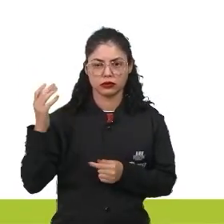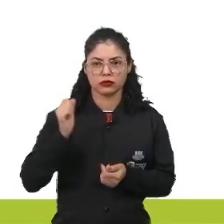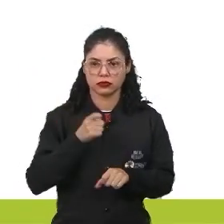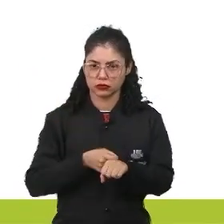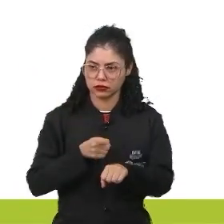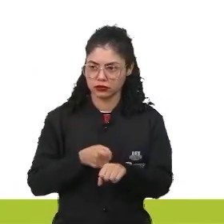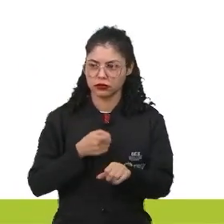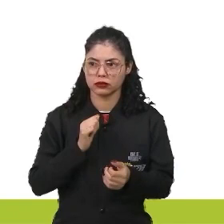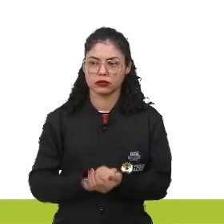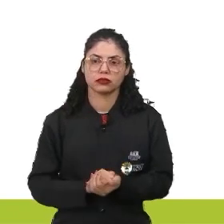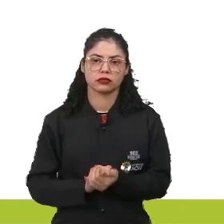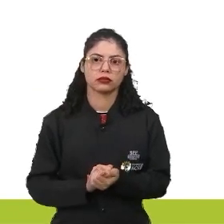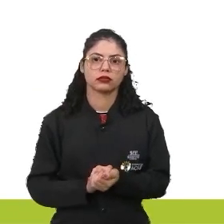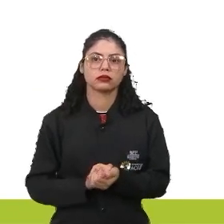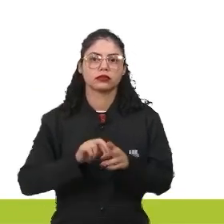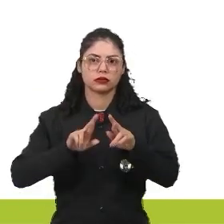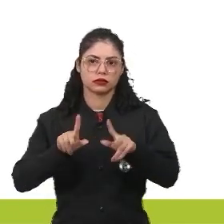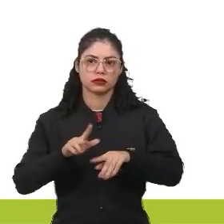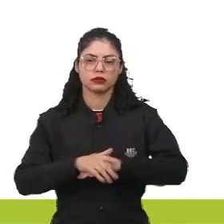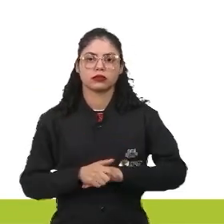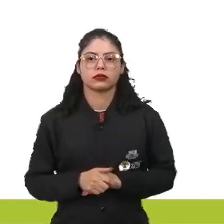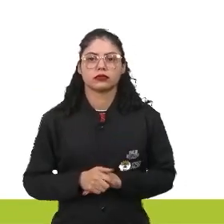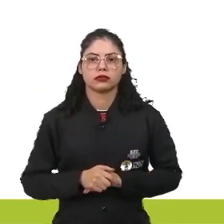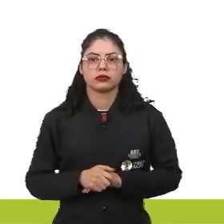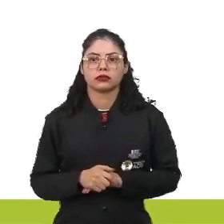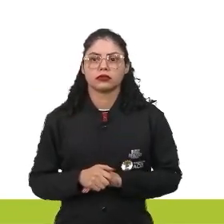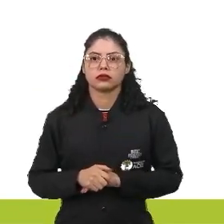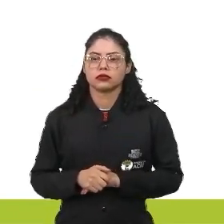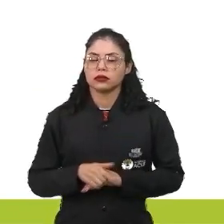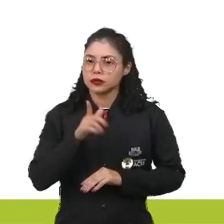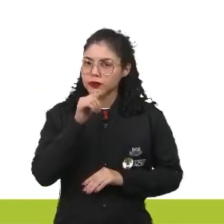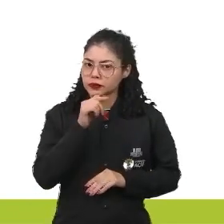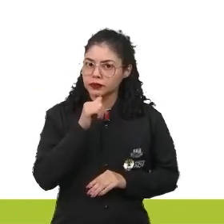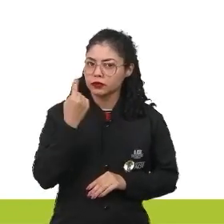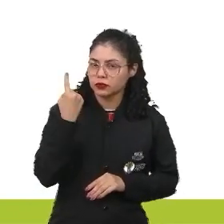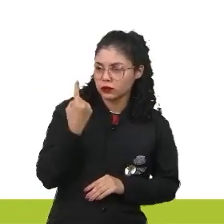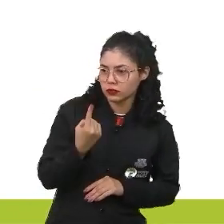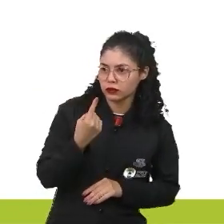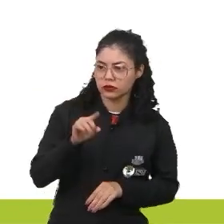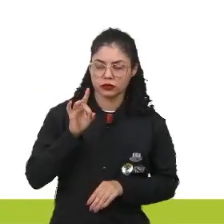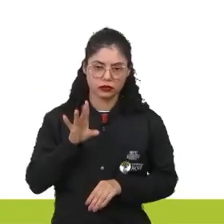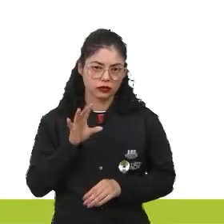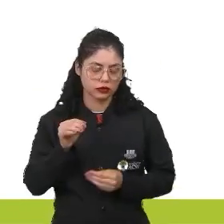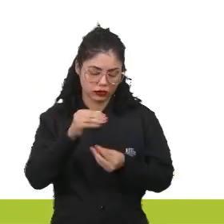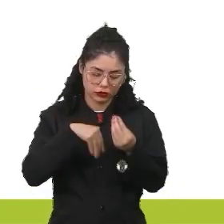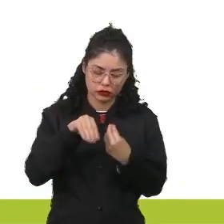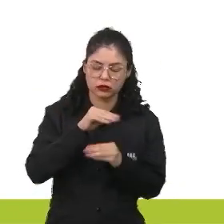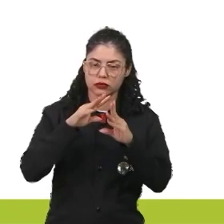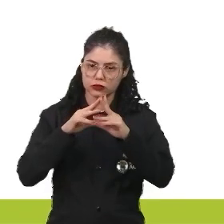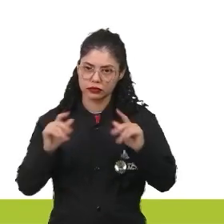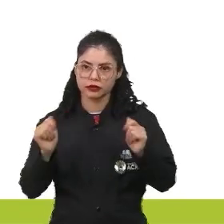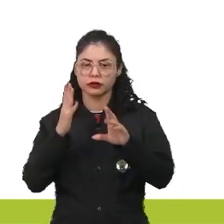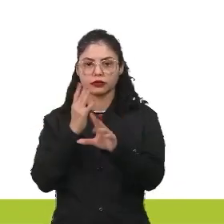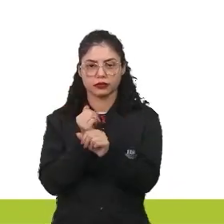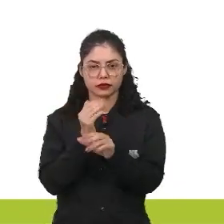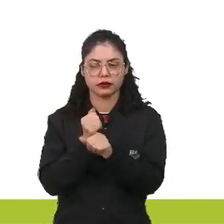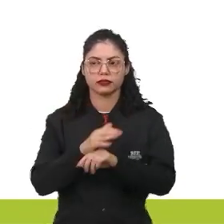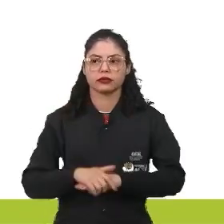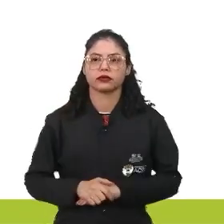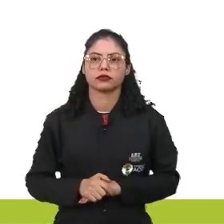sólidos com solubilidades diferentes. Um líquido em que apenas um dos sólidos é solúvel é acrescentado